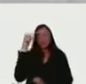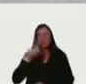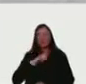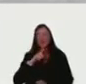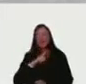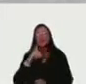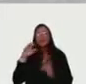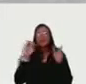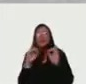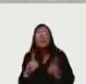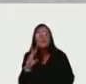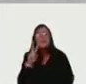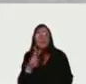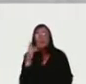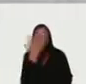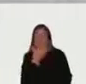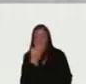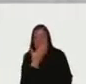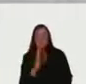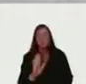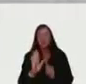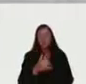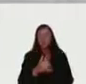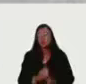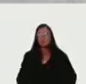entre outros projetos de lei, né? Mas vamos lá.